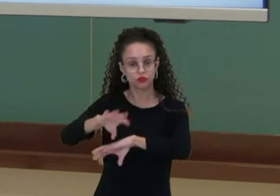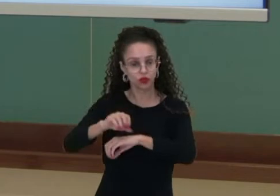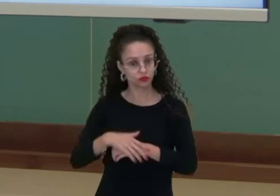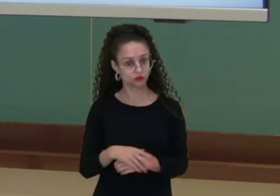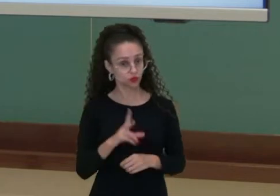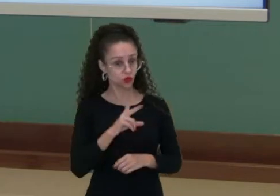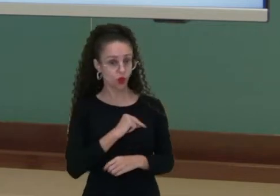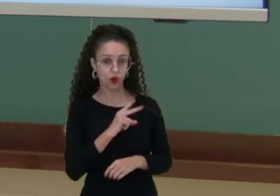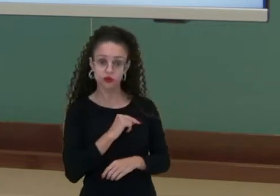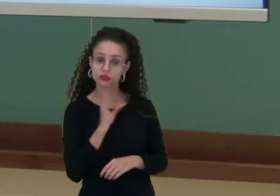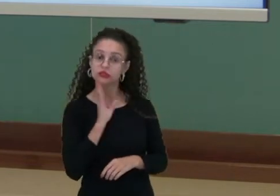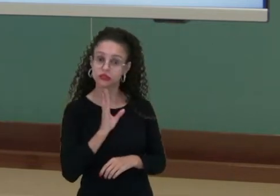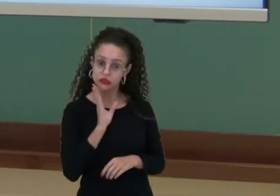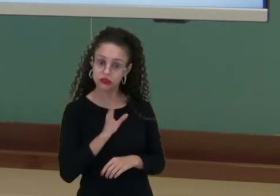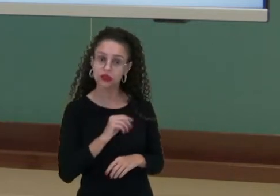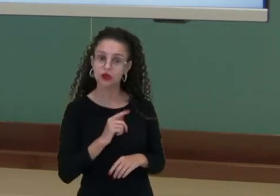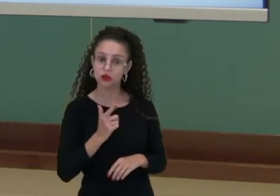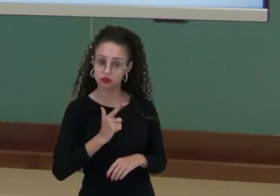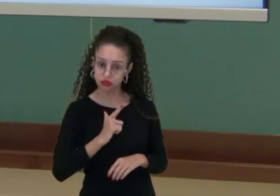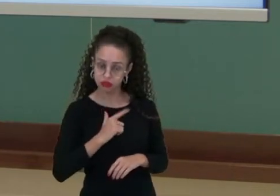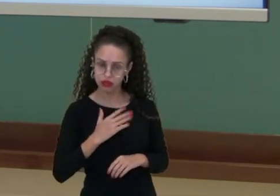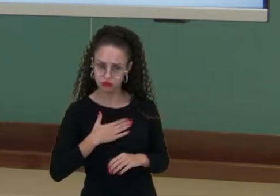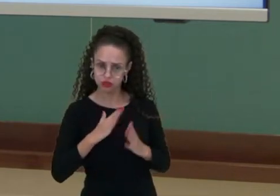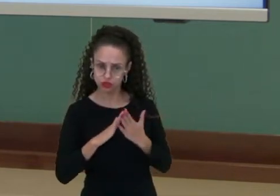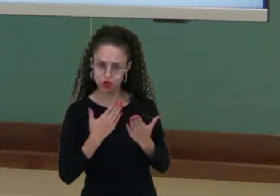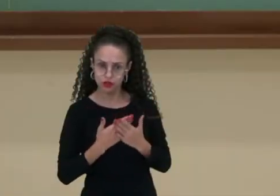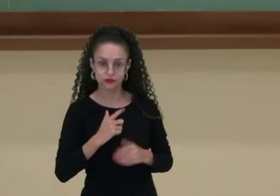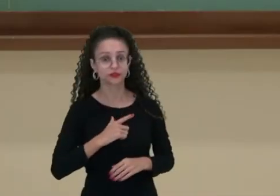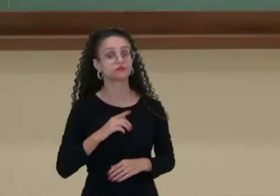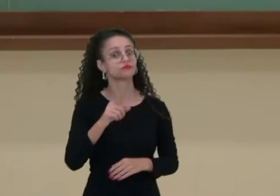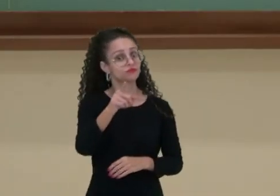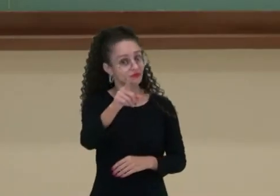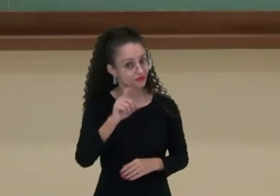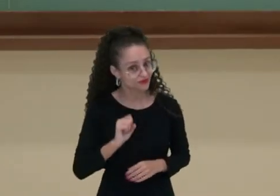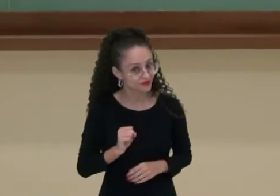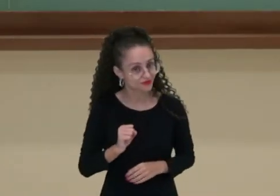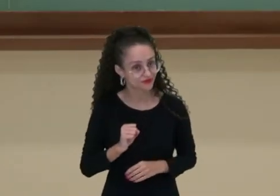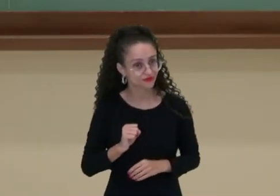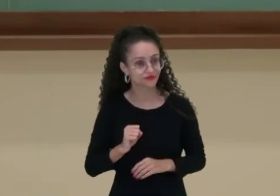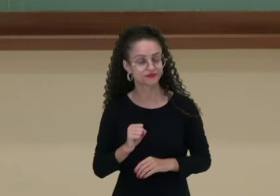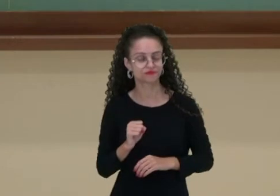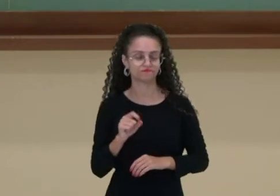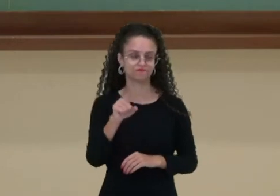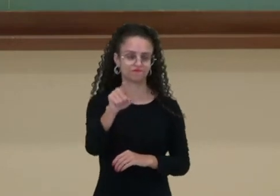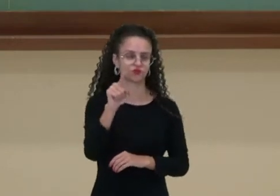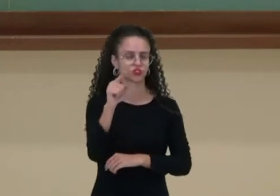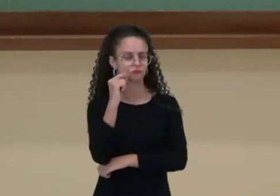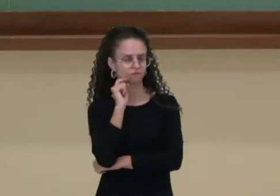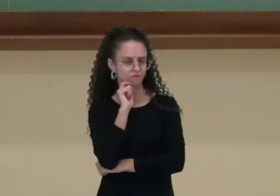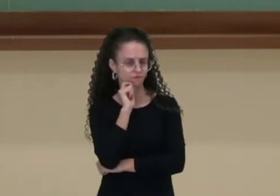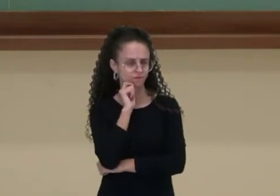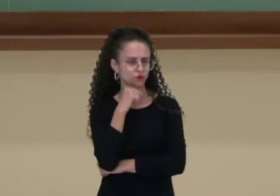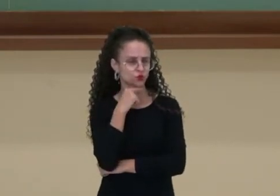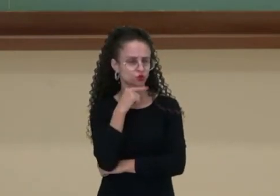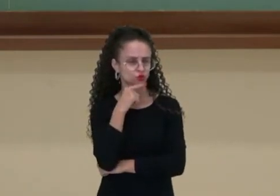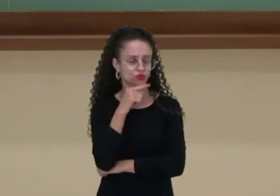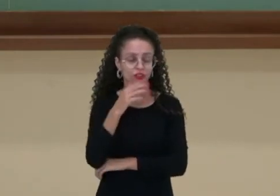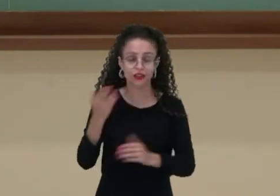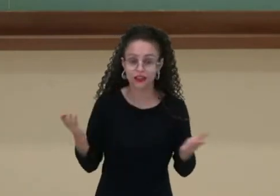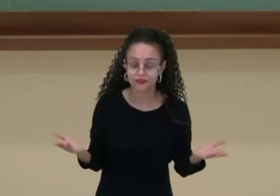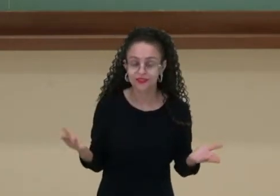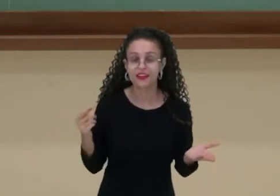professor, que bacana! Mas meu colégio tem? Aí eu vou colocar aquela pulguinha atrás da orelha. E fica